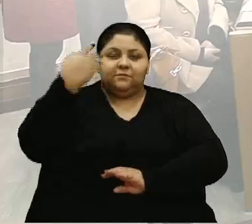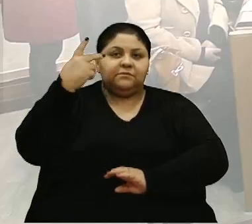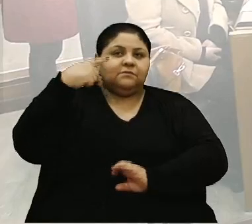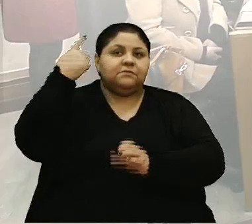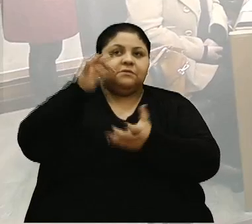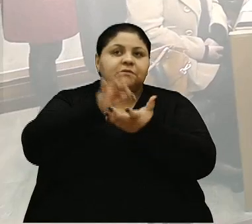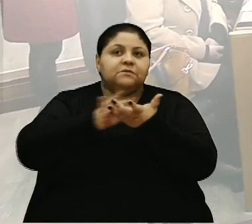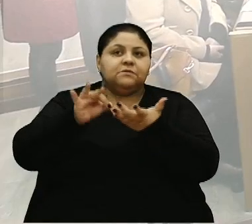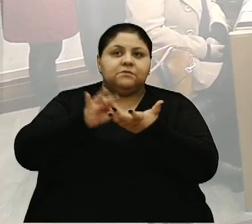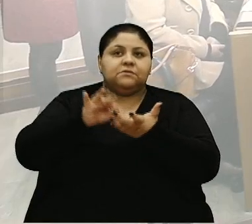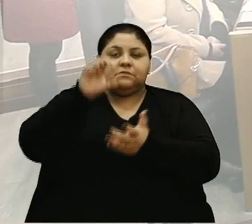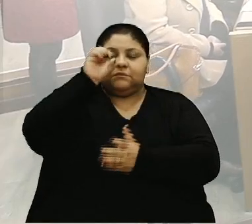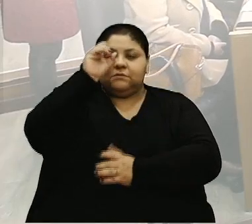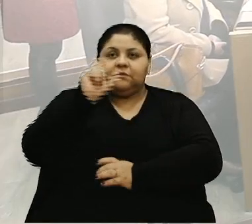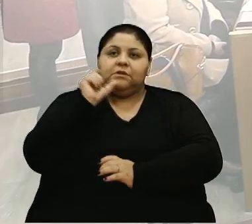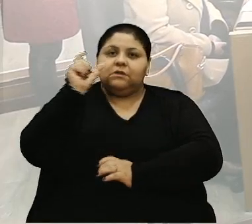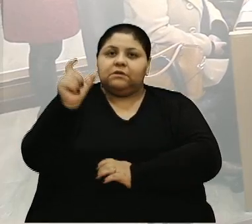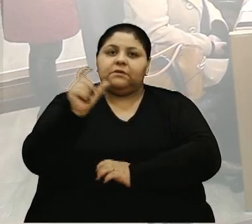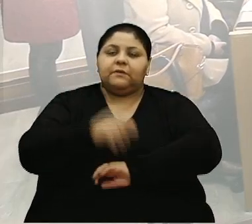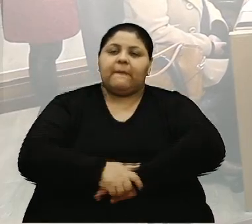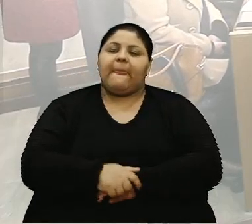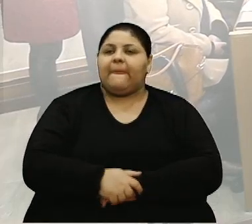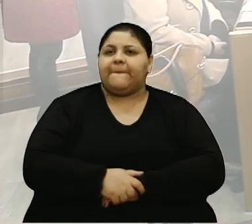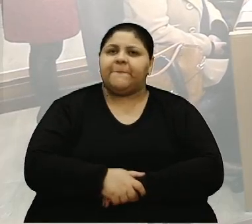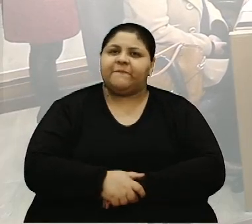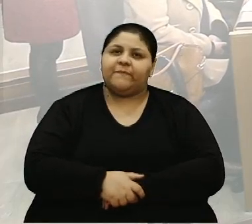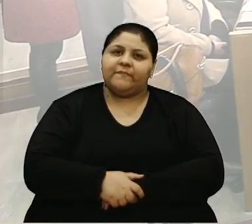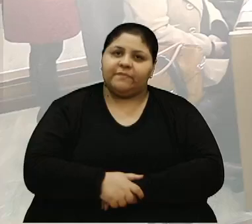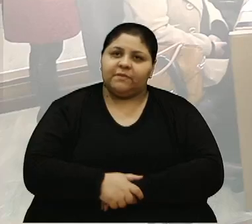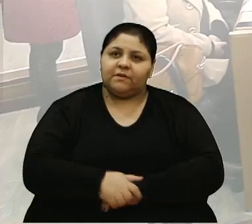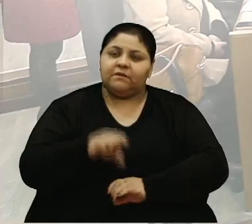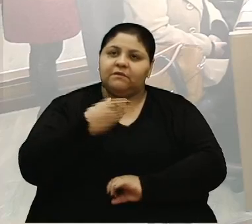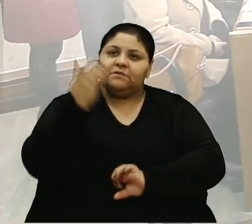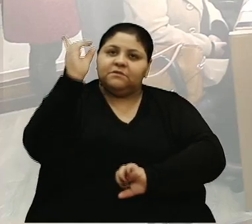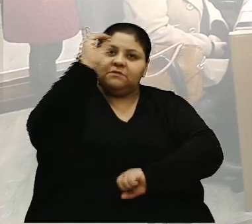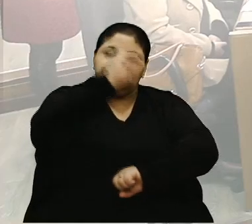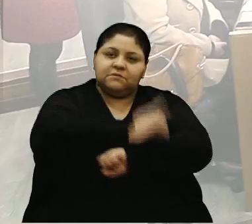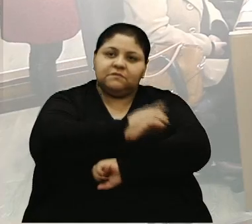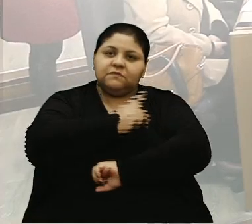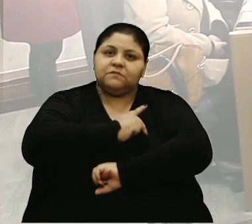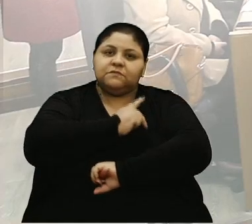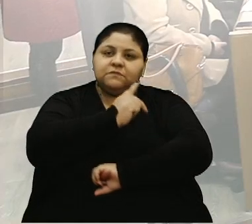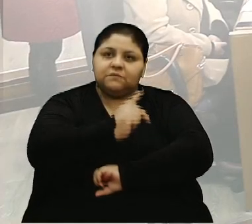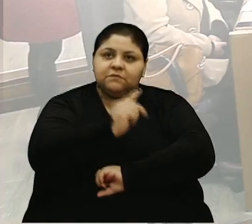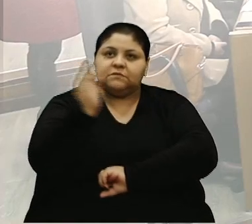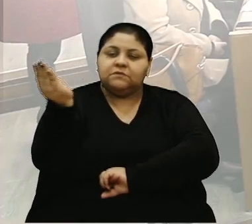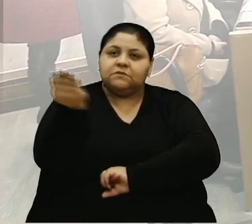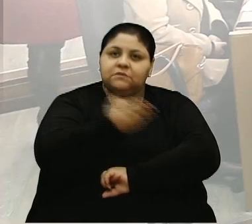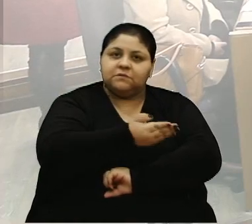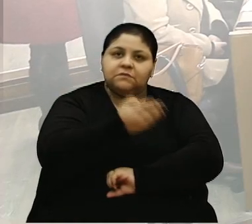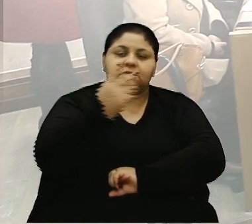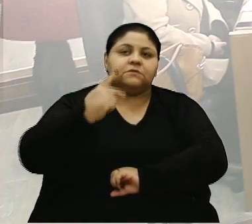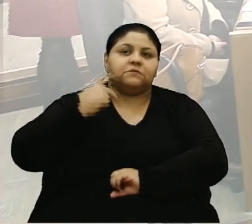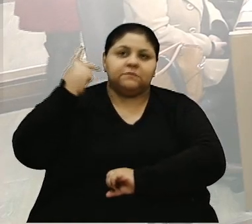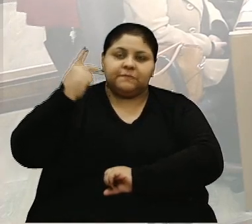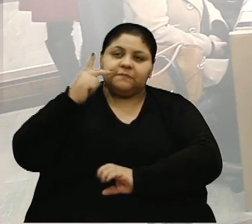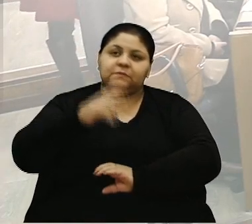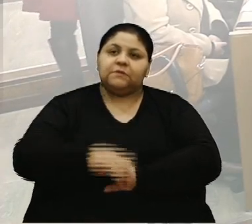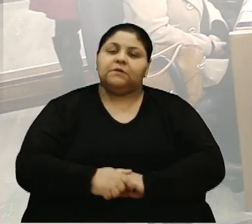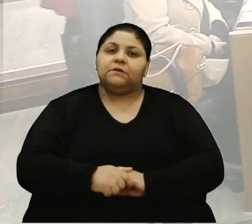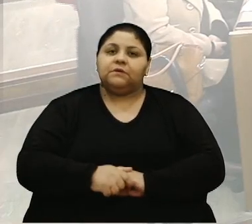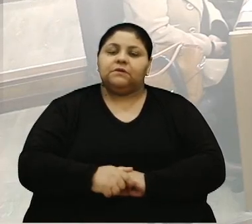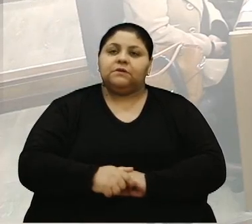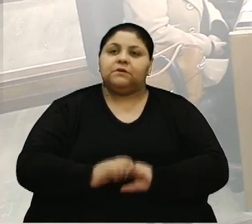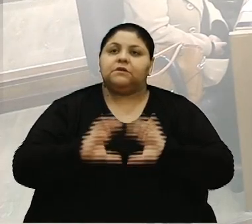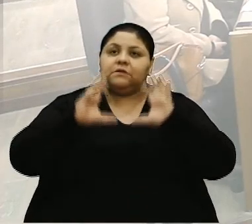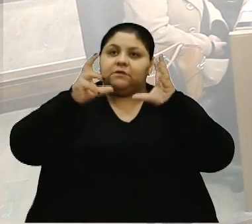Usa qual a palavra? Bom dia, senhor presidente, senhoras e senhores vereadores, e a